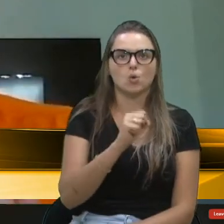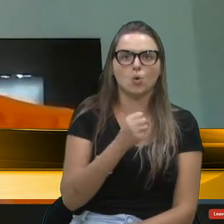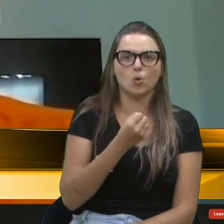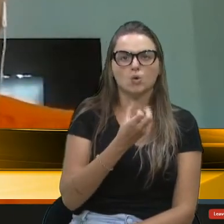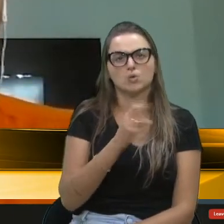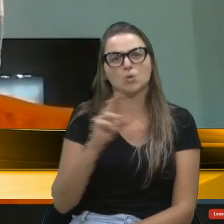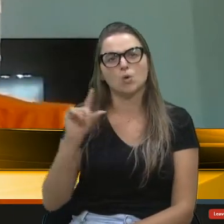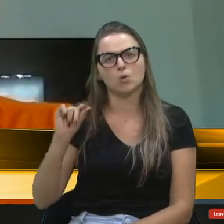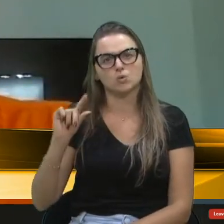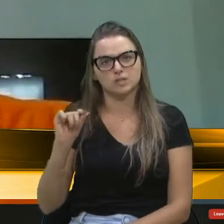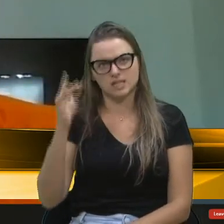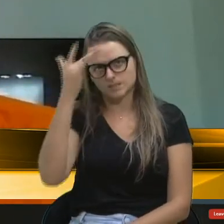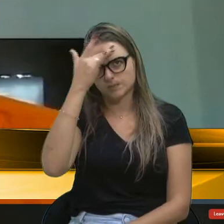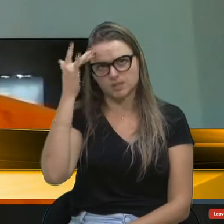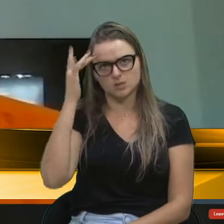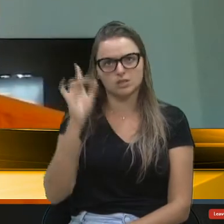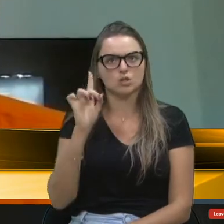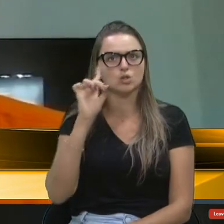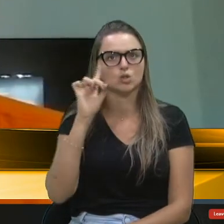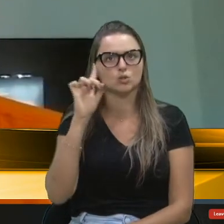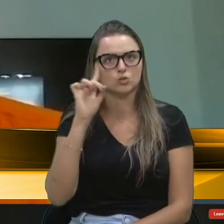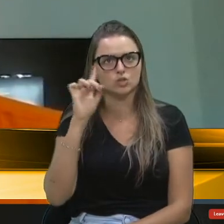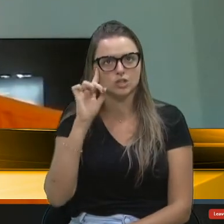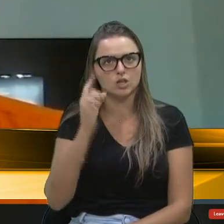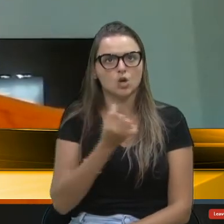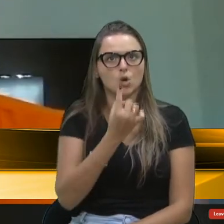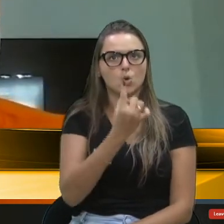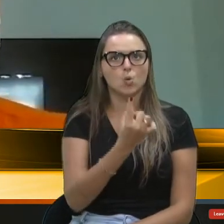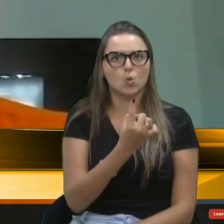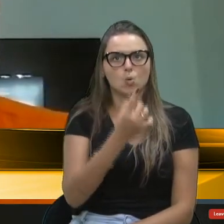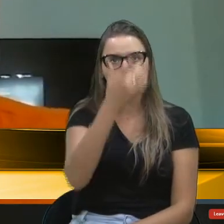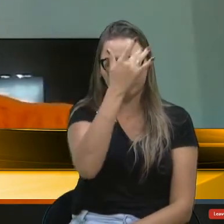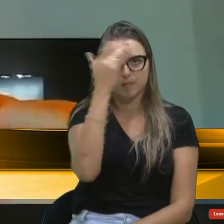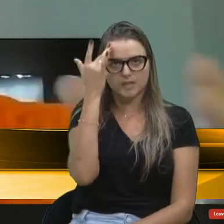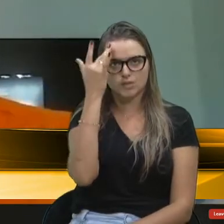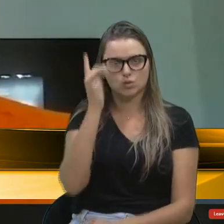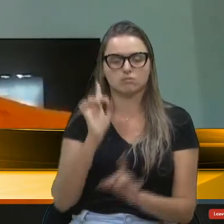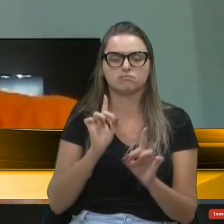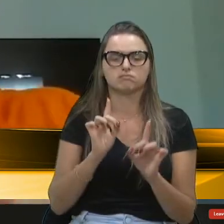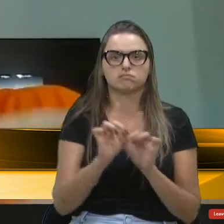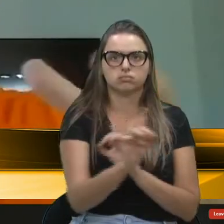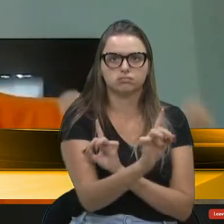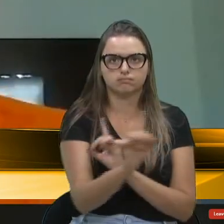dia. Normalmente, uma pessoa por vez. Então,